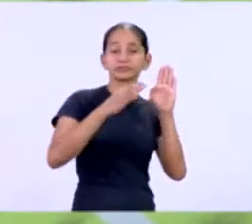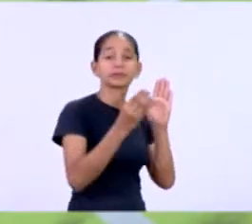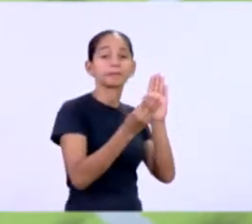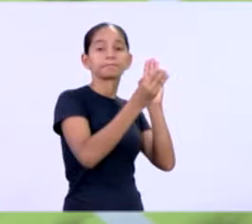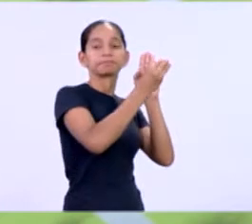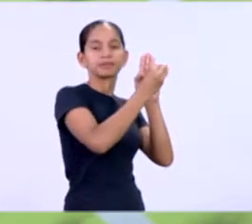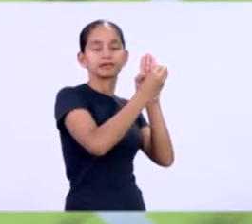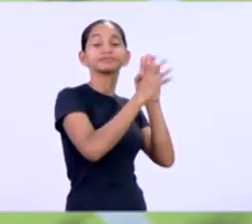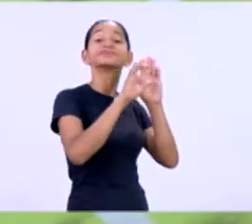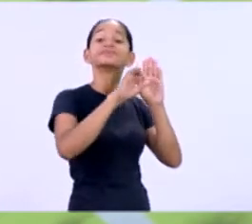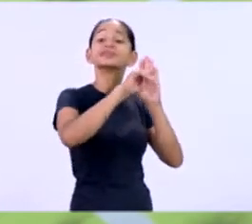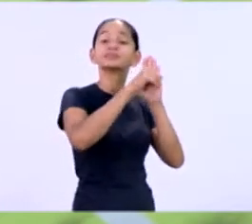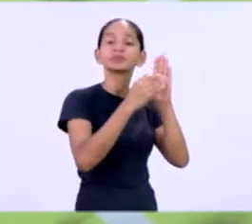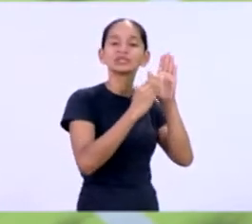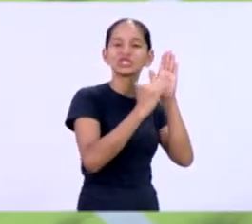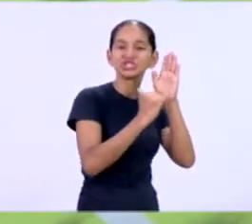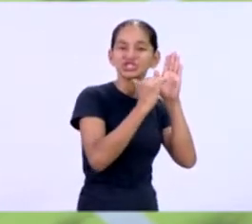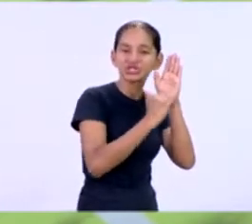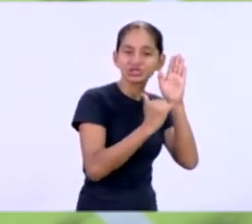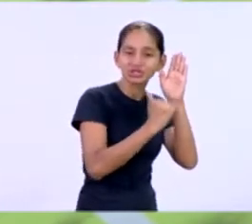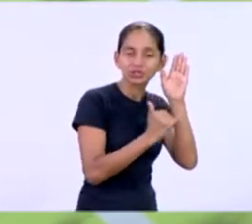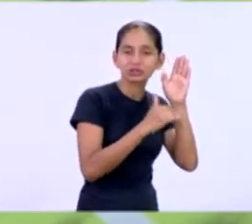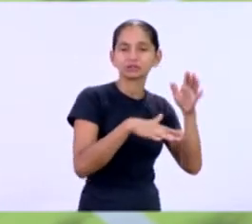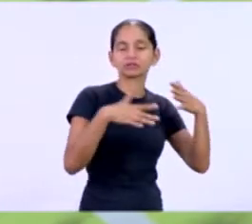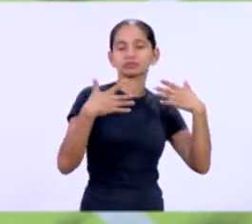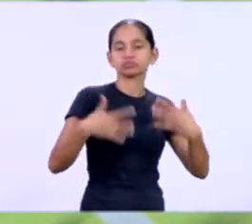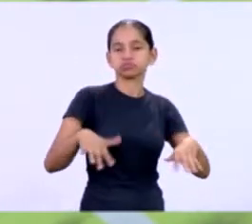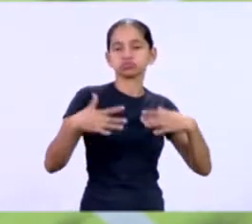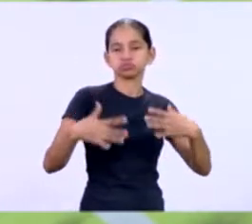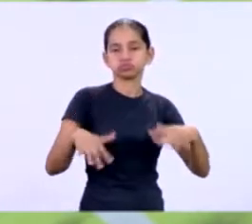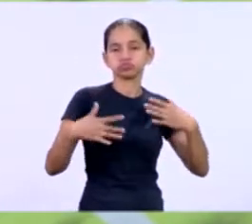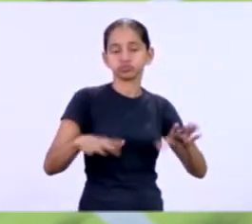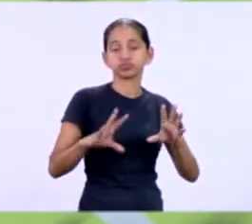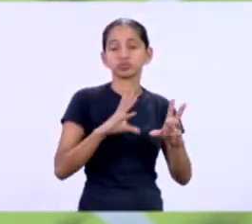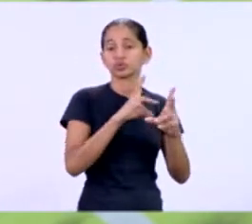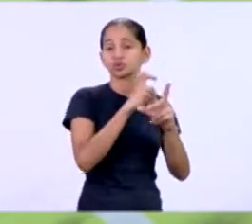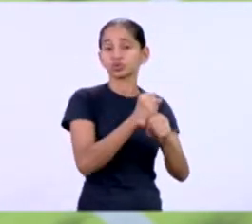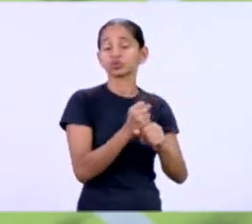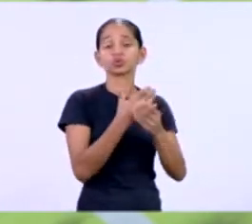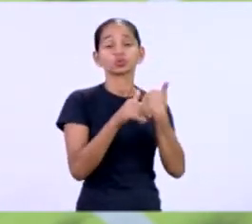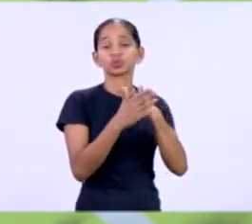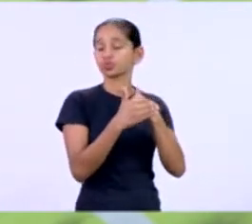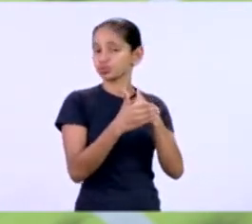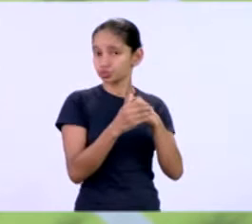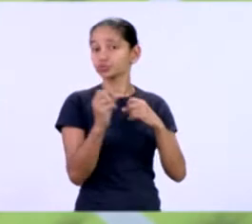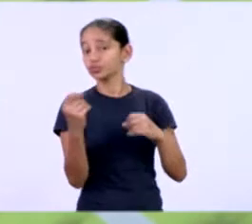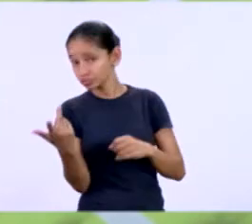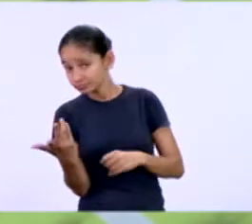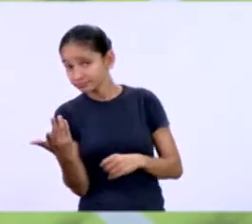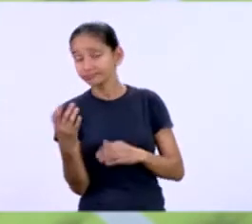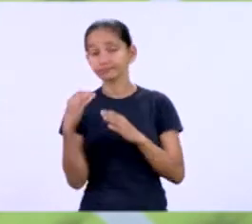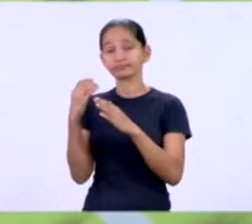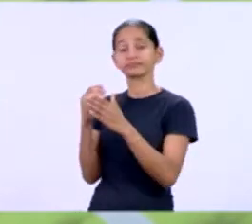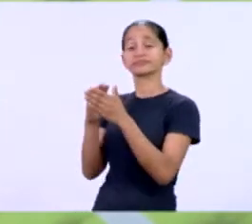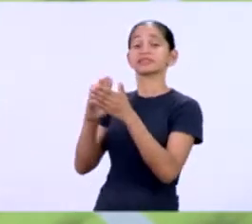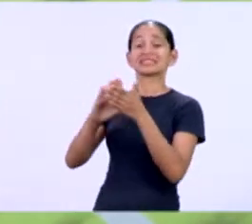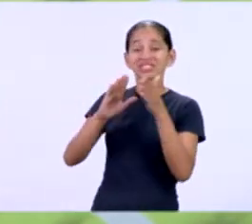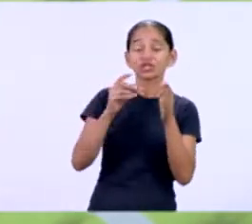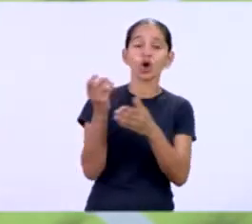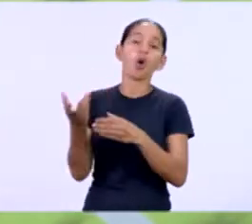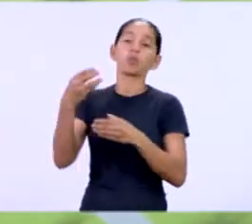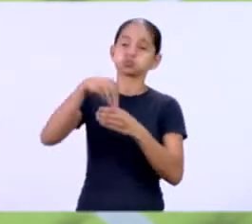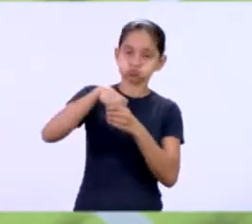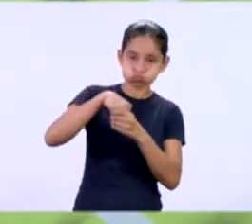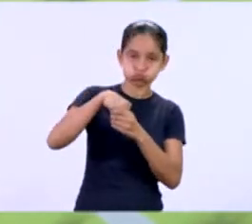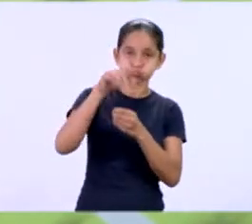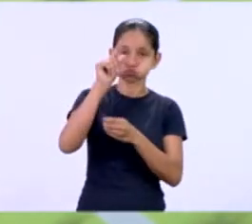pagar. Chegou o momento de colocar na ponta do lápis todo o dinheiro que entra e sai. Você vai perceber que se